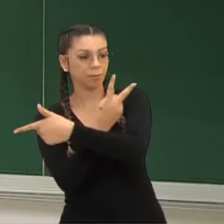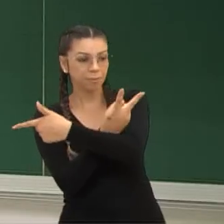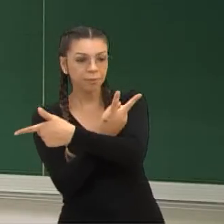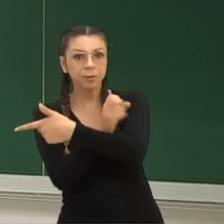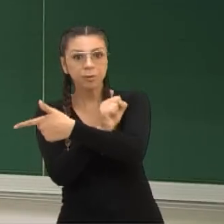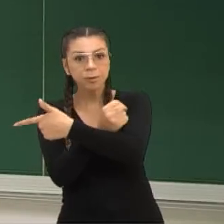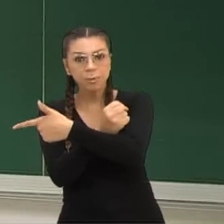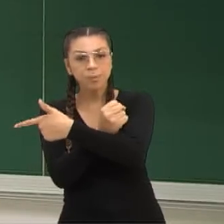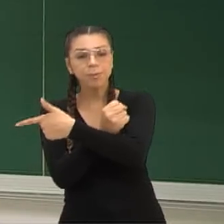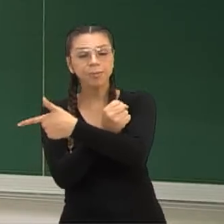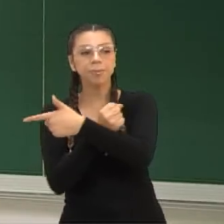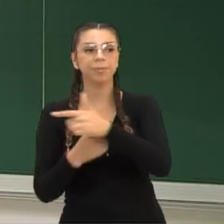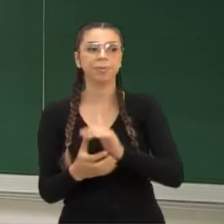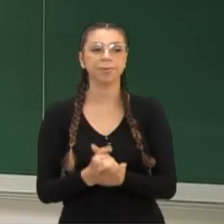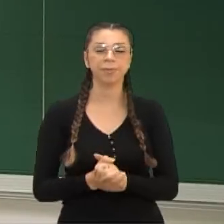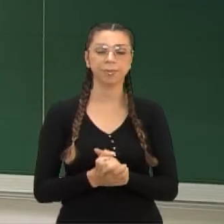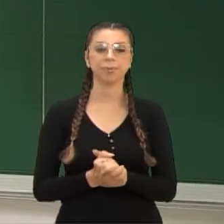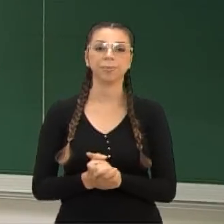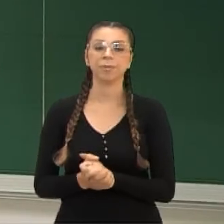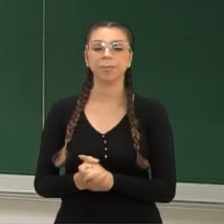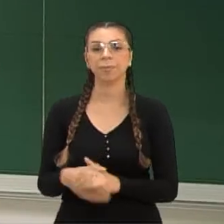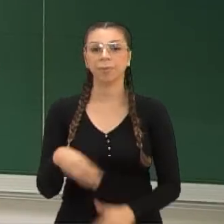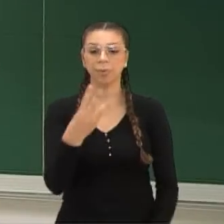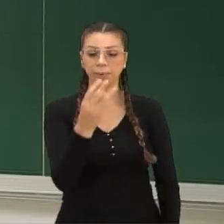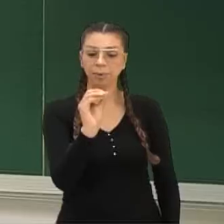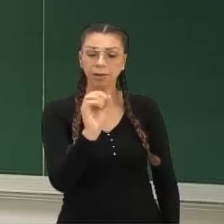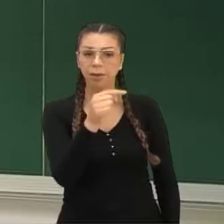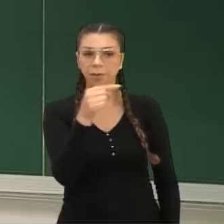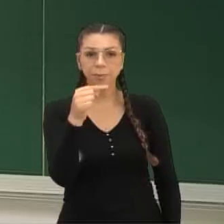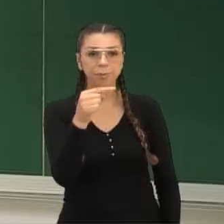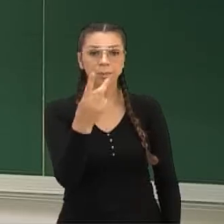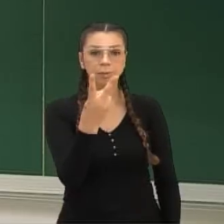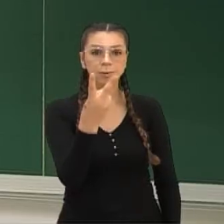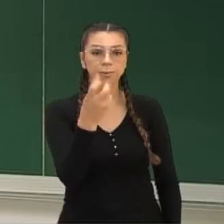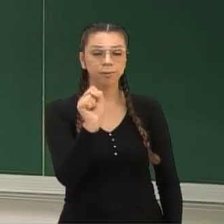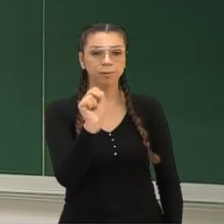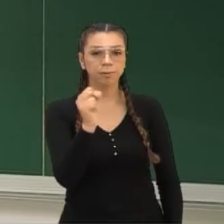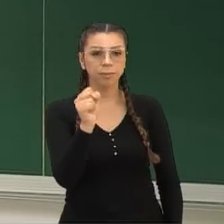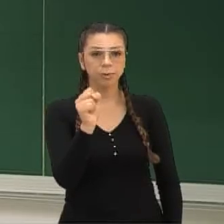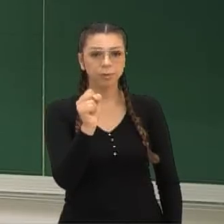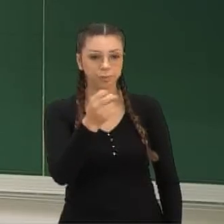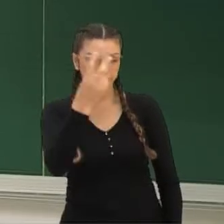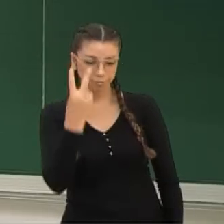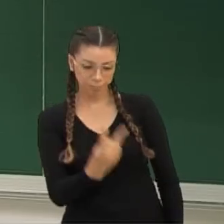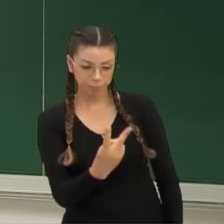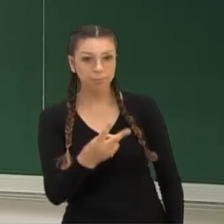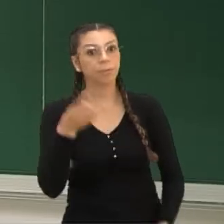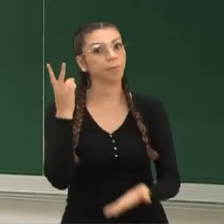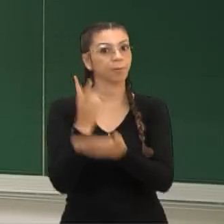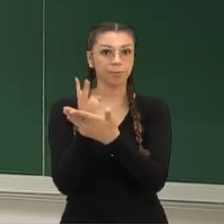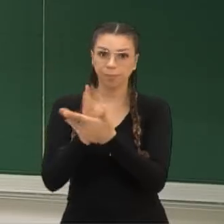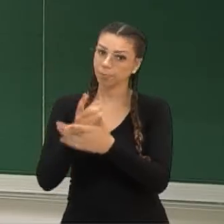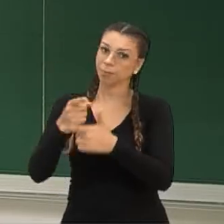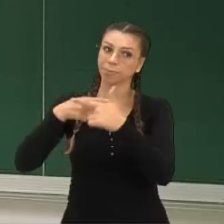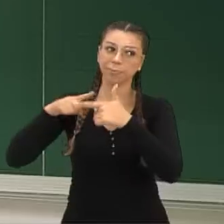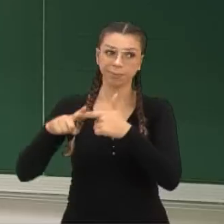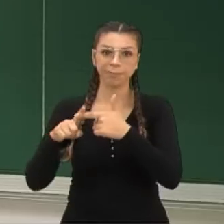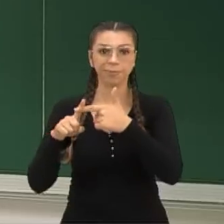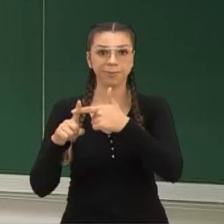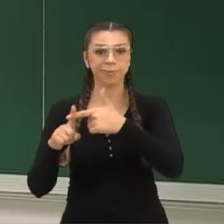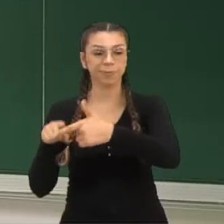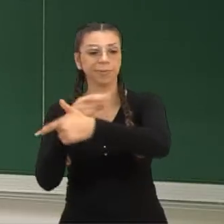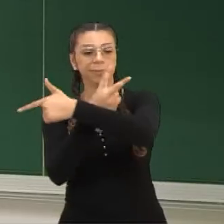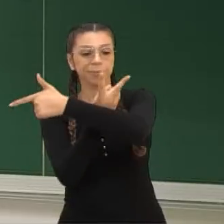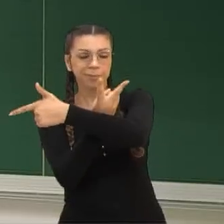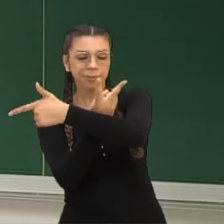28. Então, 30 menos 28, 2. Vou continuar a divisão. Ponho ali, estou indo